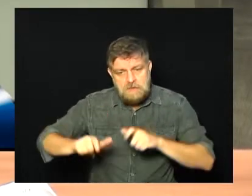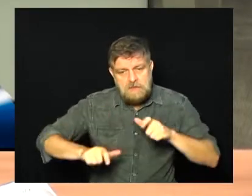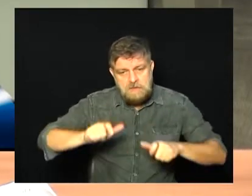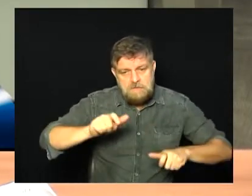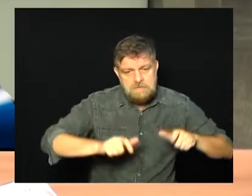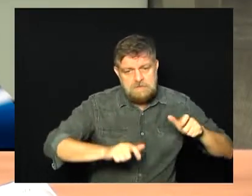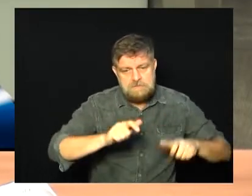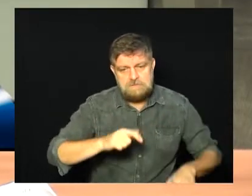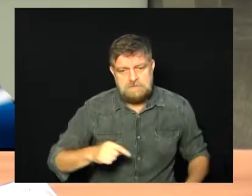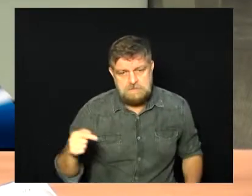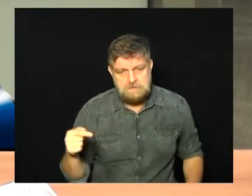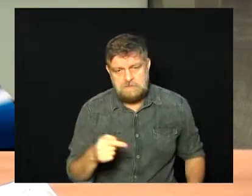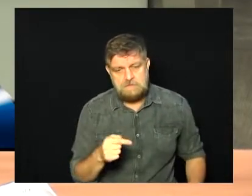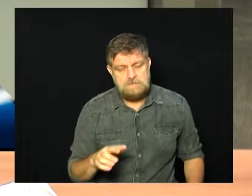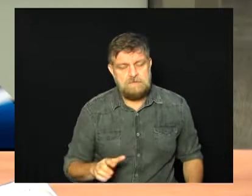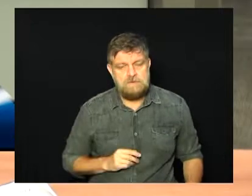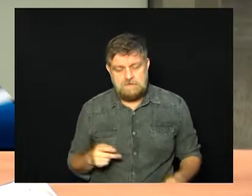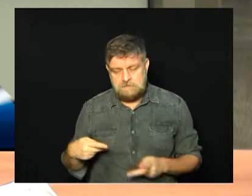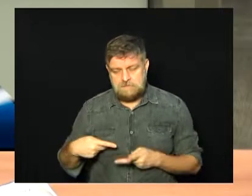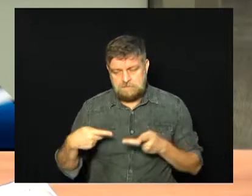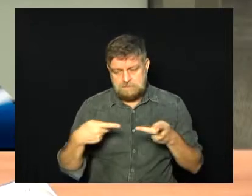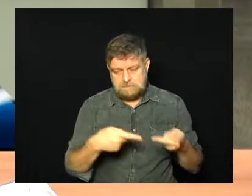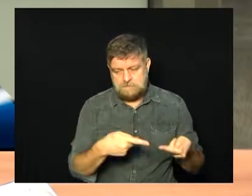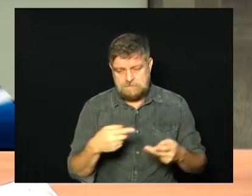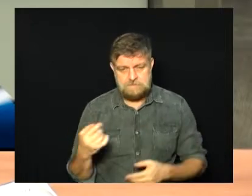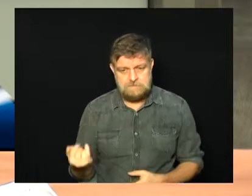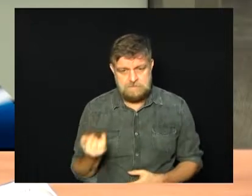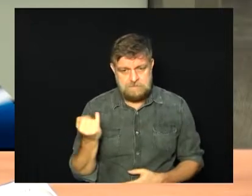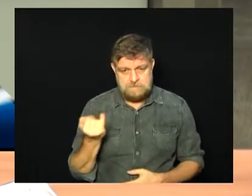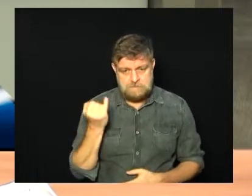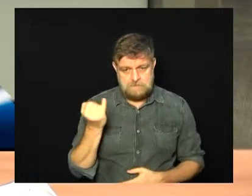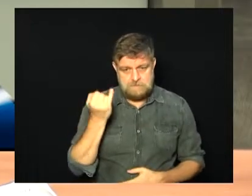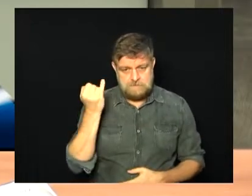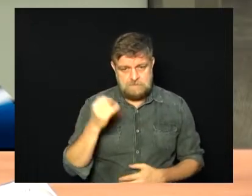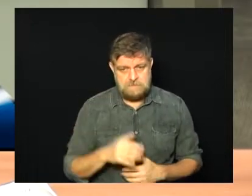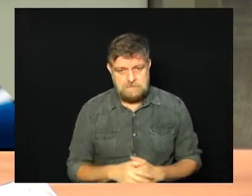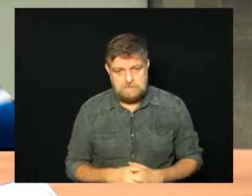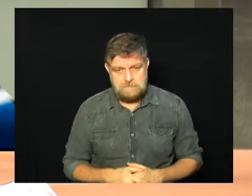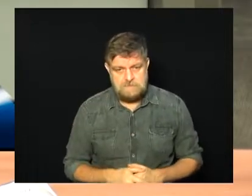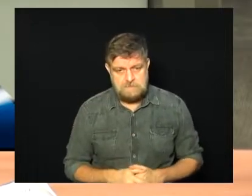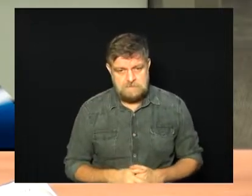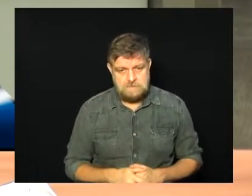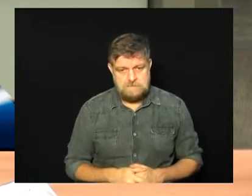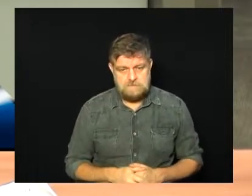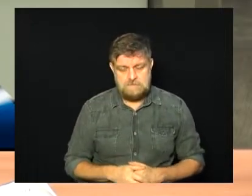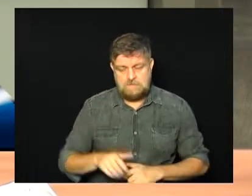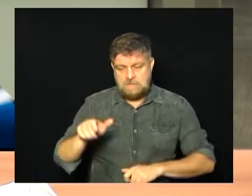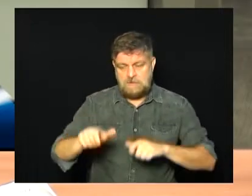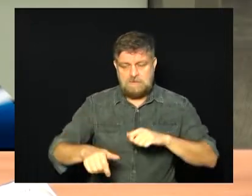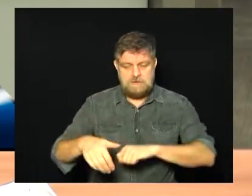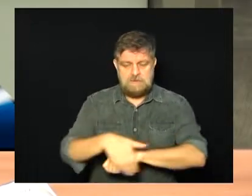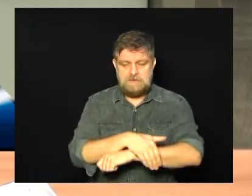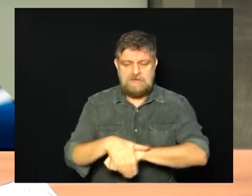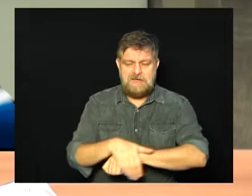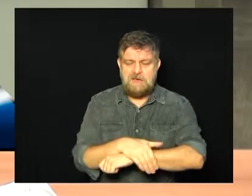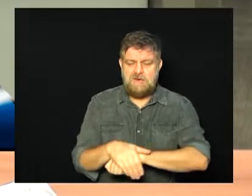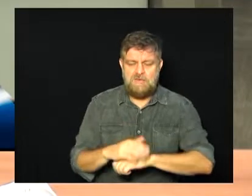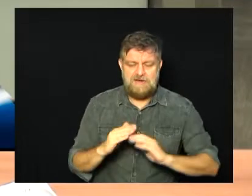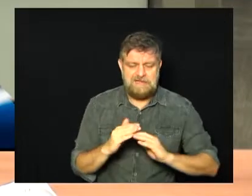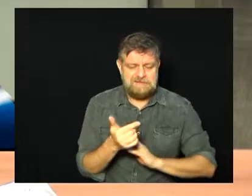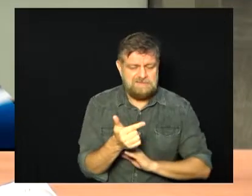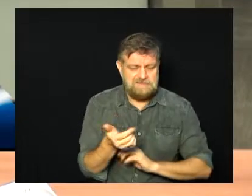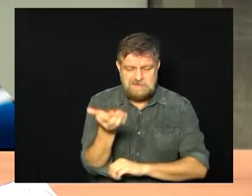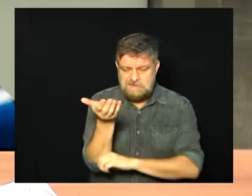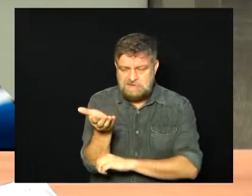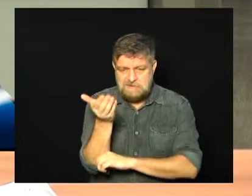dos visitantes. Muito importante para a gente sanar essa questão dos moradores de rua, da questão da violência, do